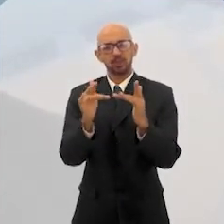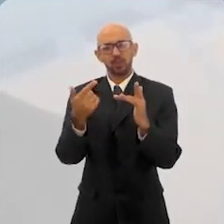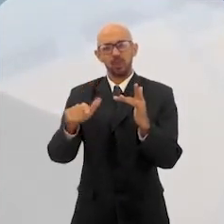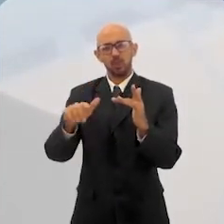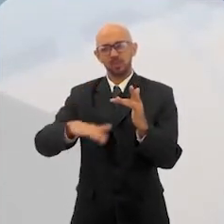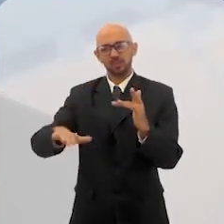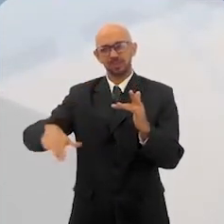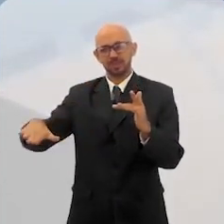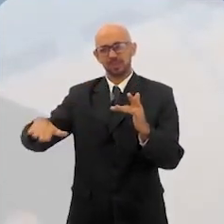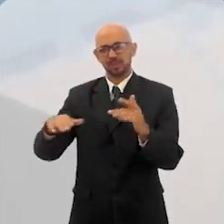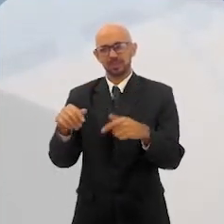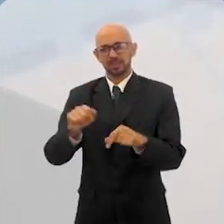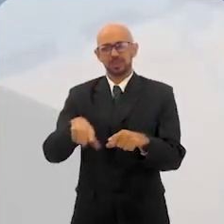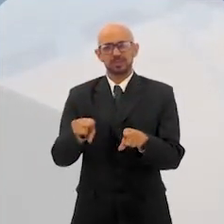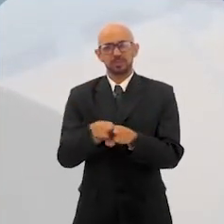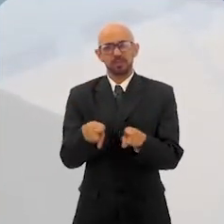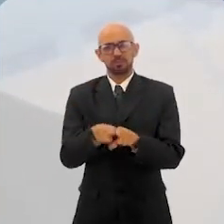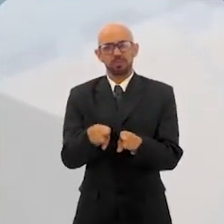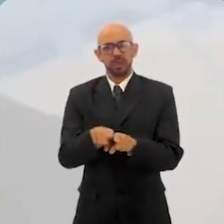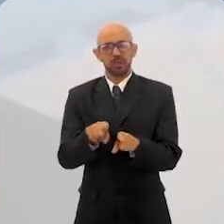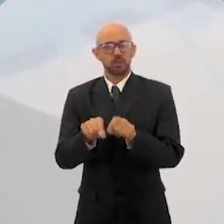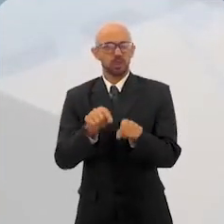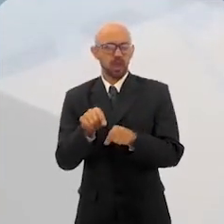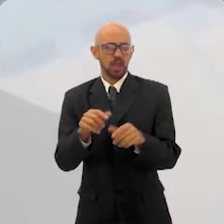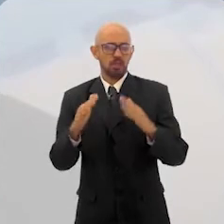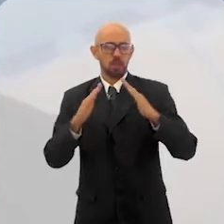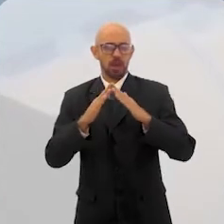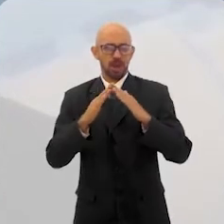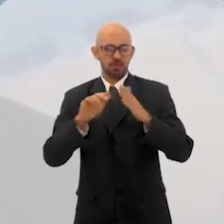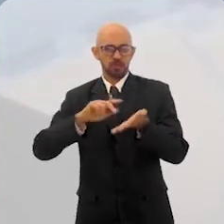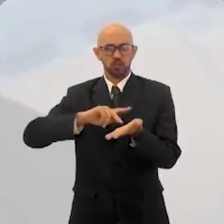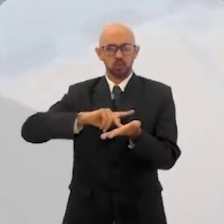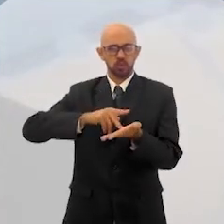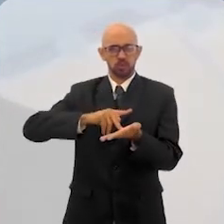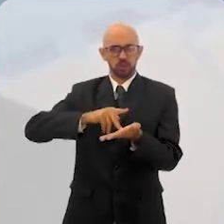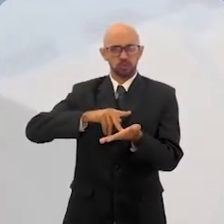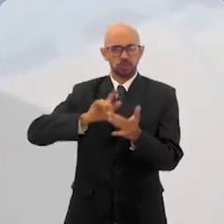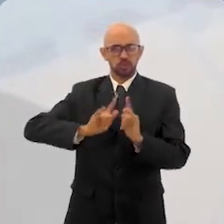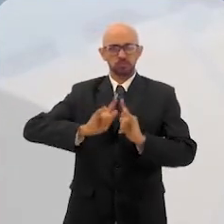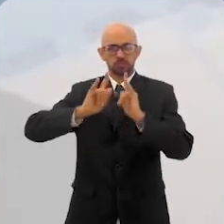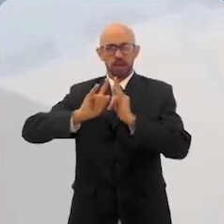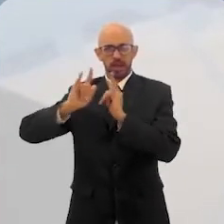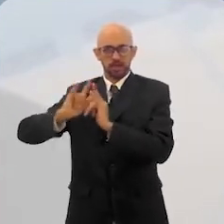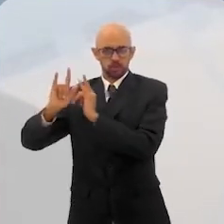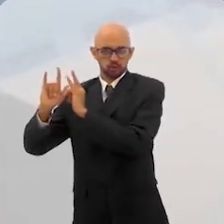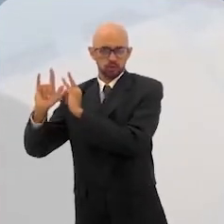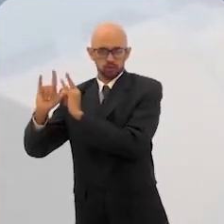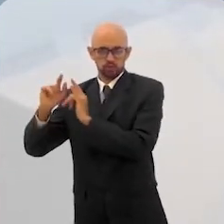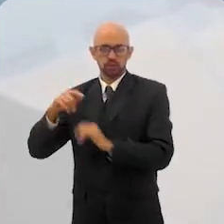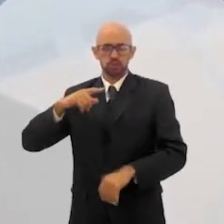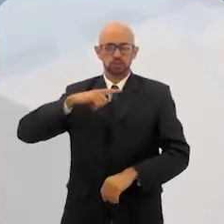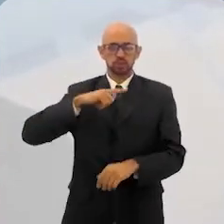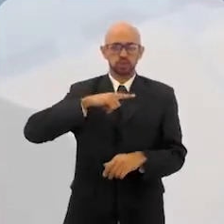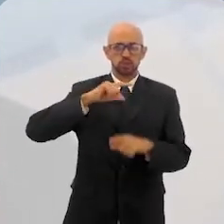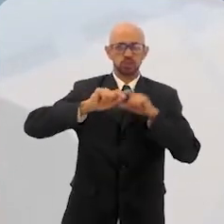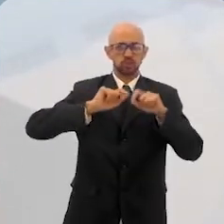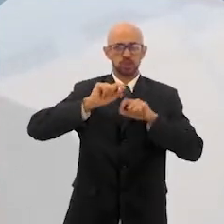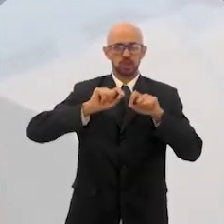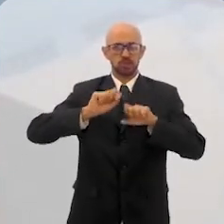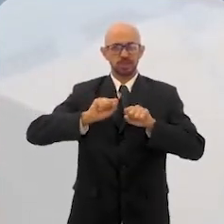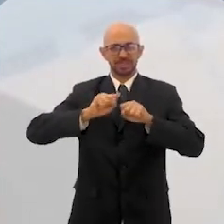outras crianças, né? Eu morava num condomínio de prédios, né? Então a gente tinha uma